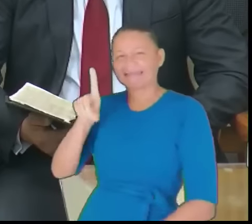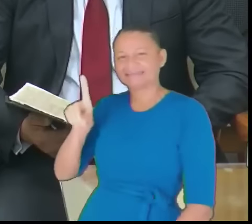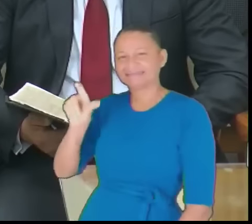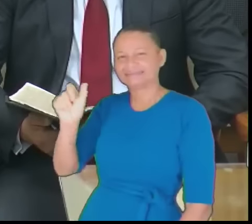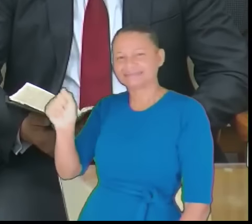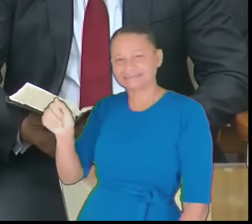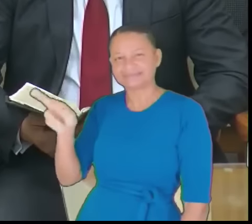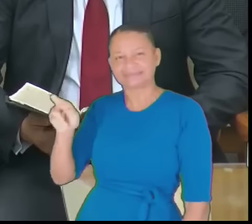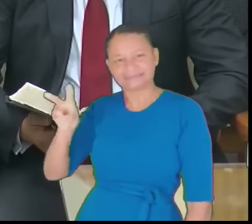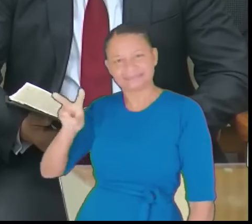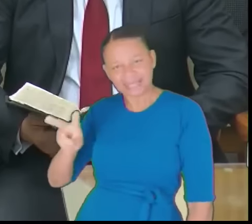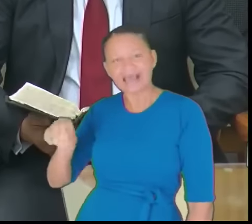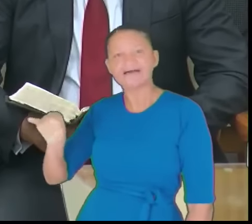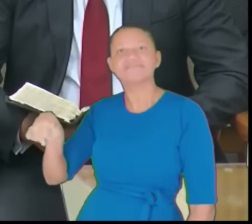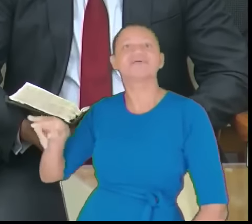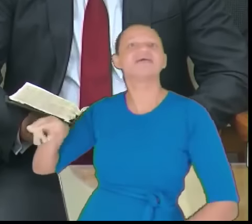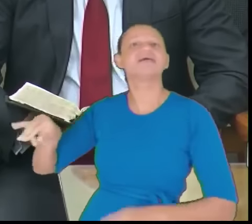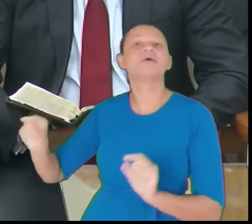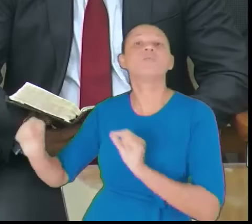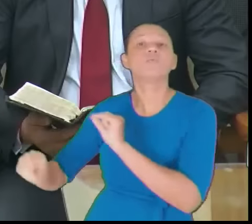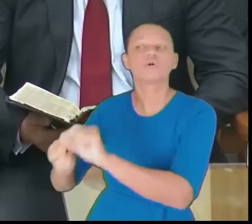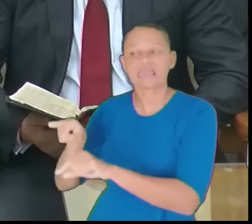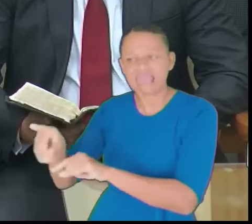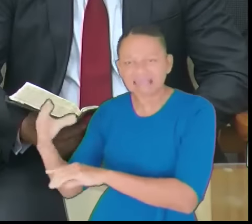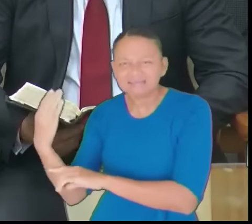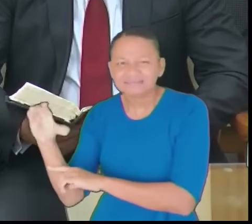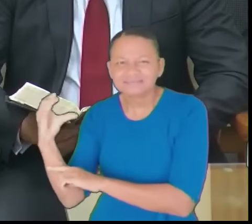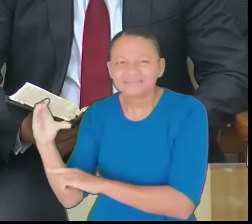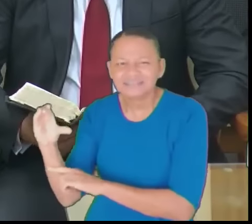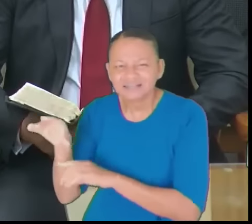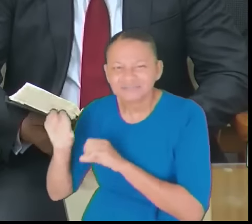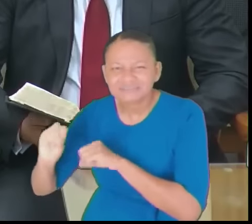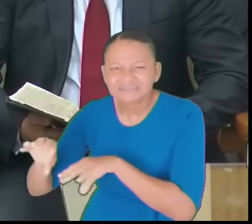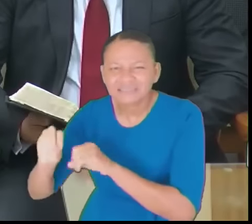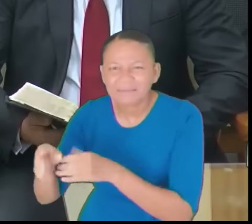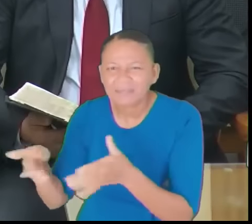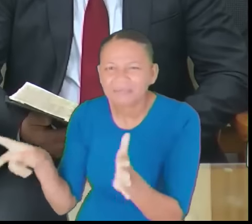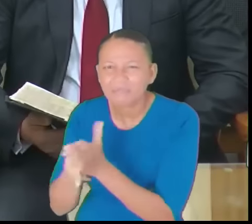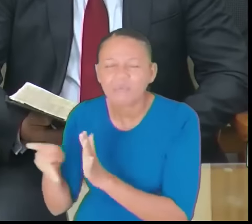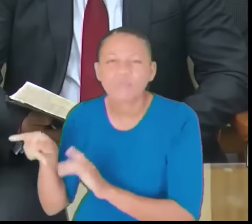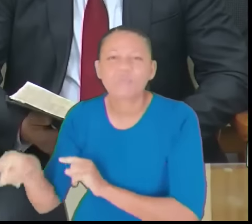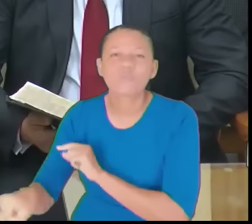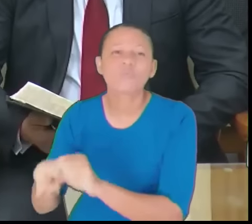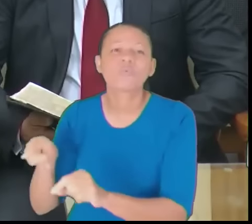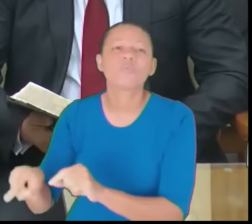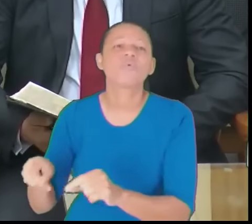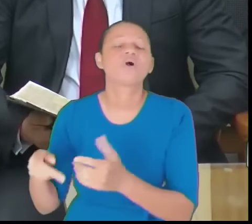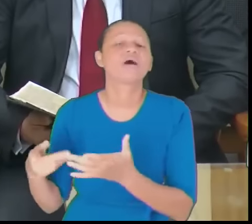E as doutrinas de Darwin não são ciência. As doutrinas de Darwin são